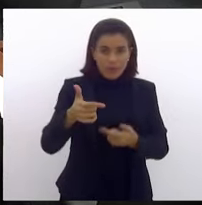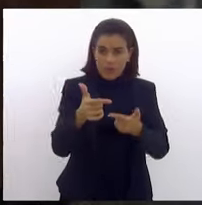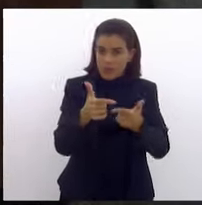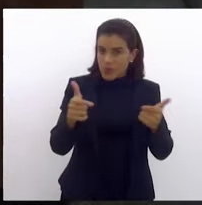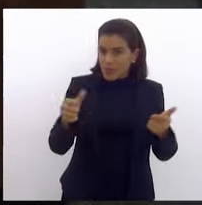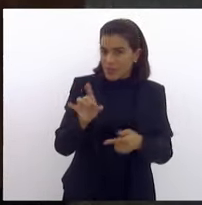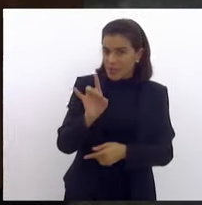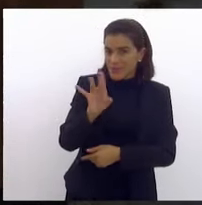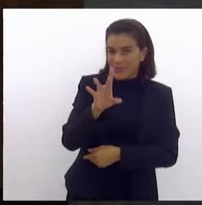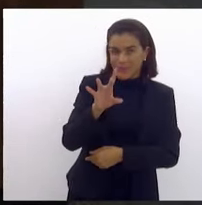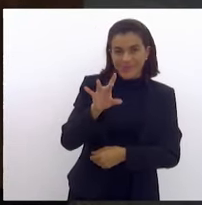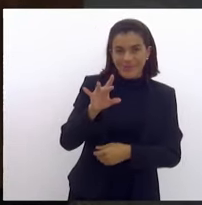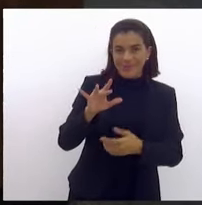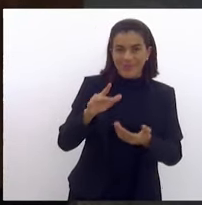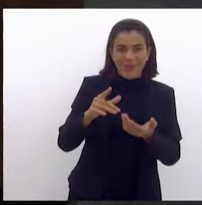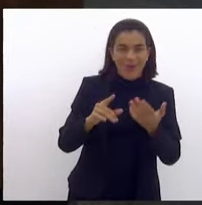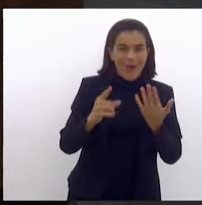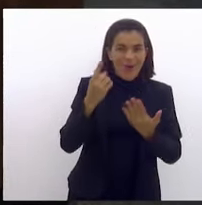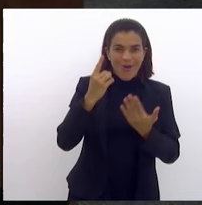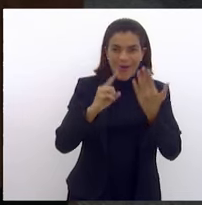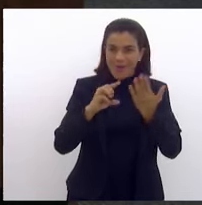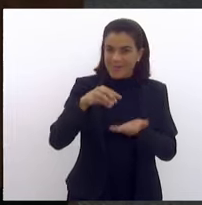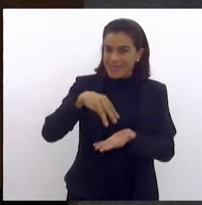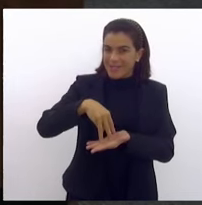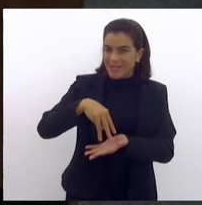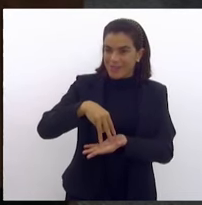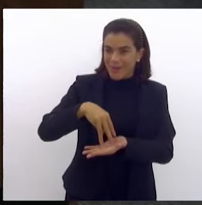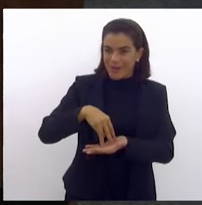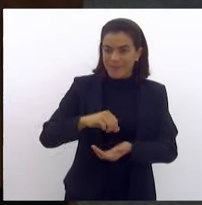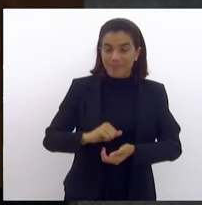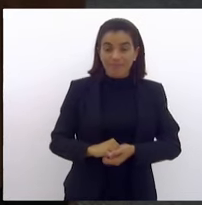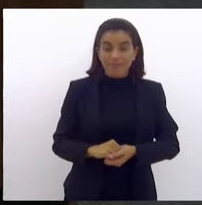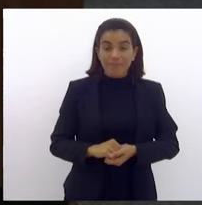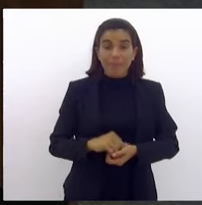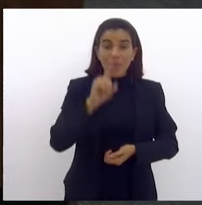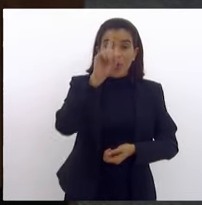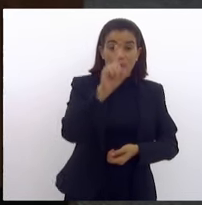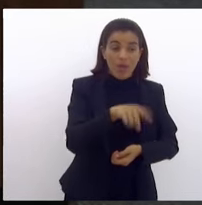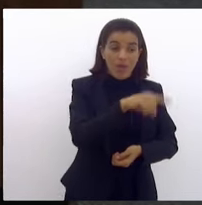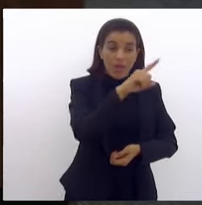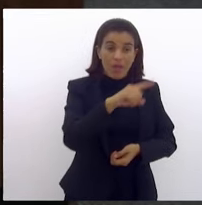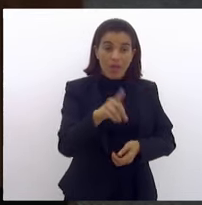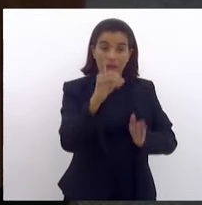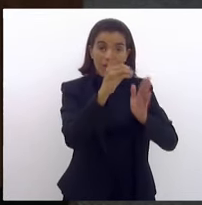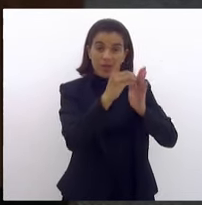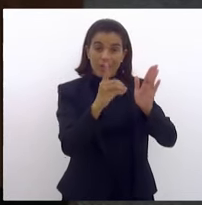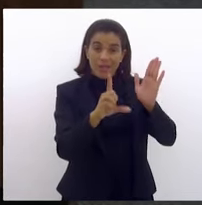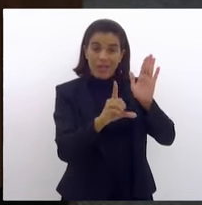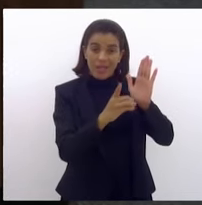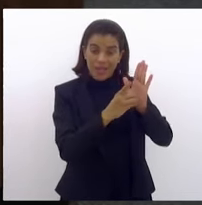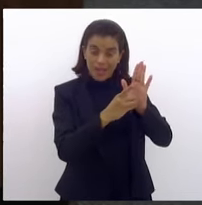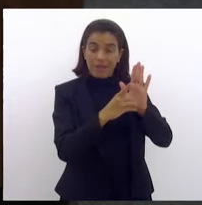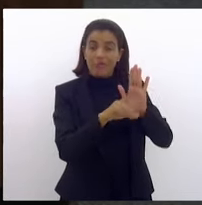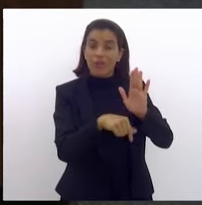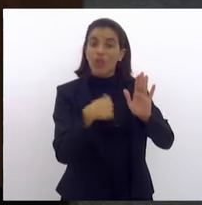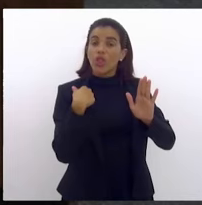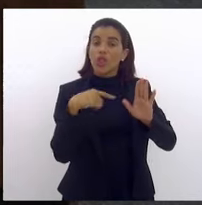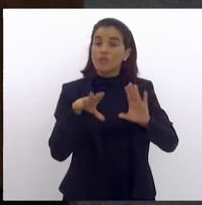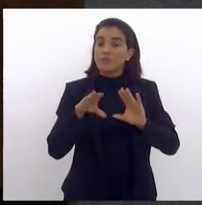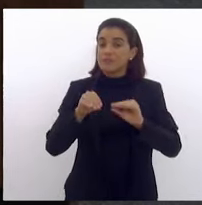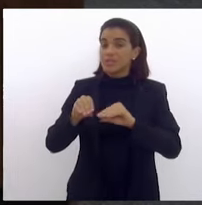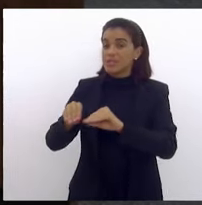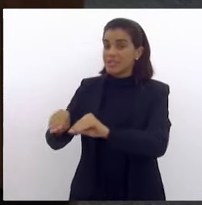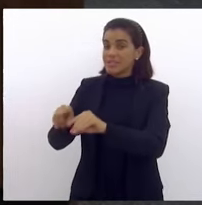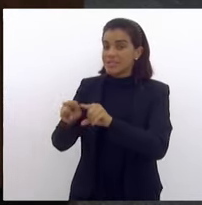o sambódromo. Ao revogar esse decreto, nós estaríamos, inclusive, mexendo